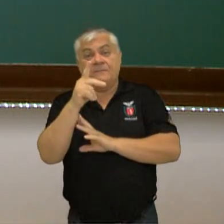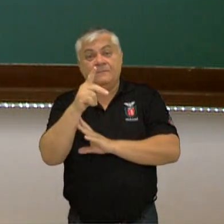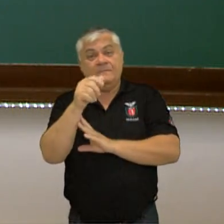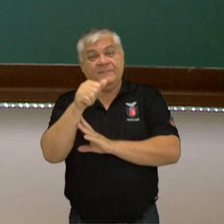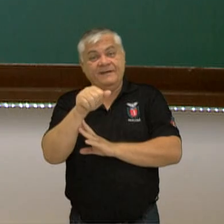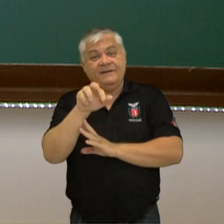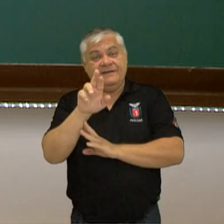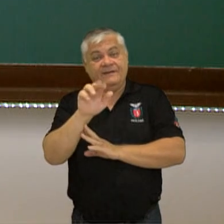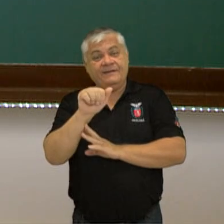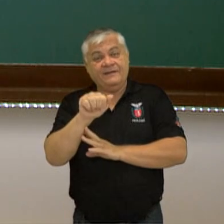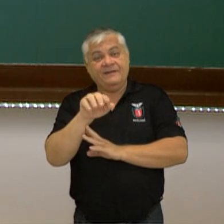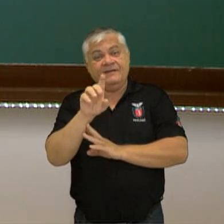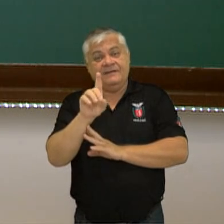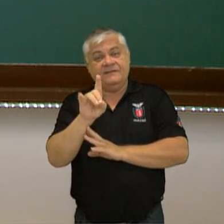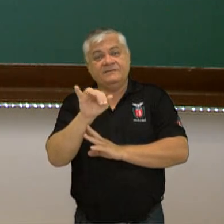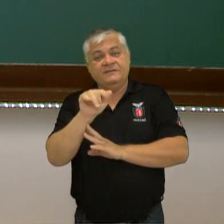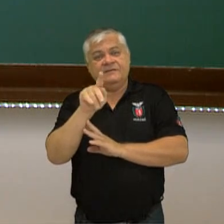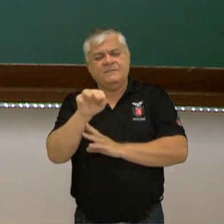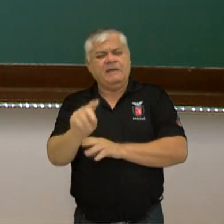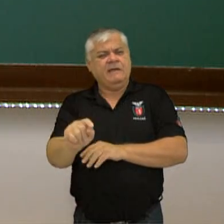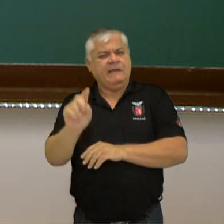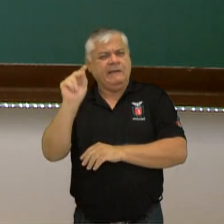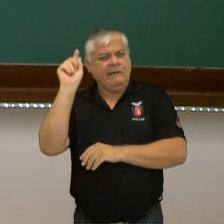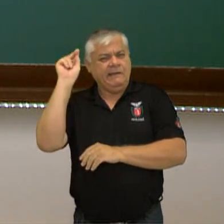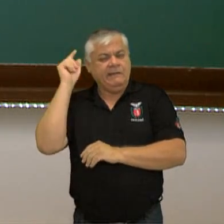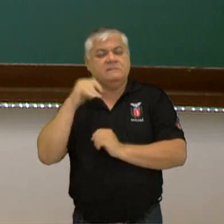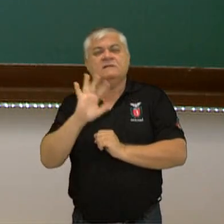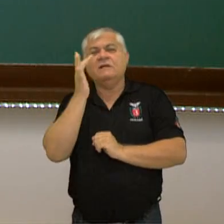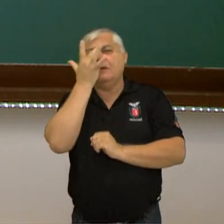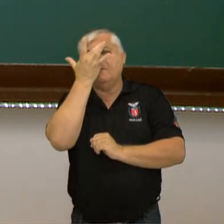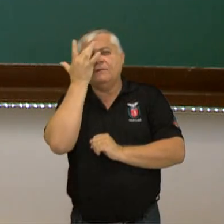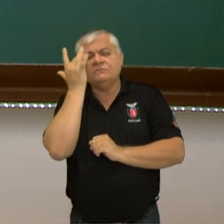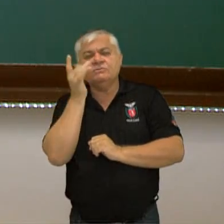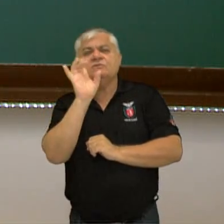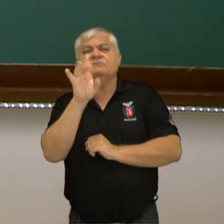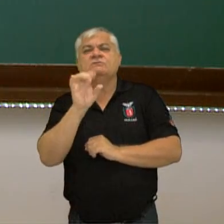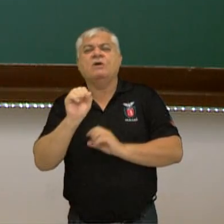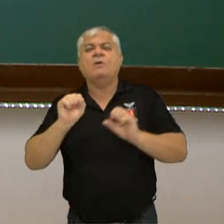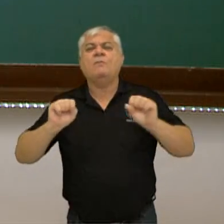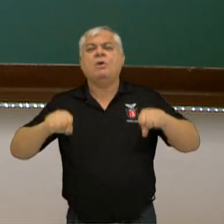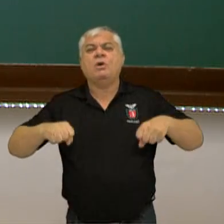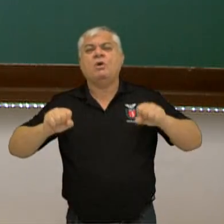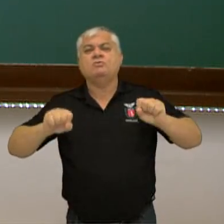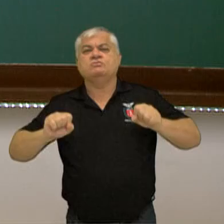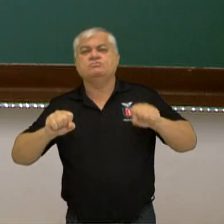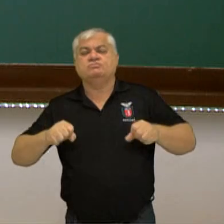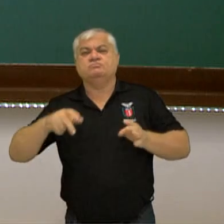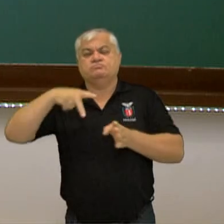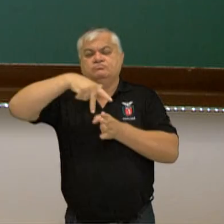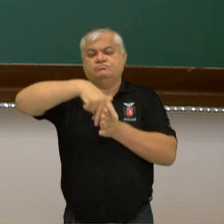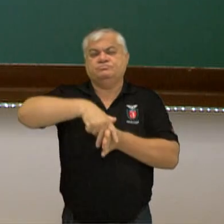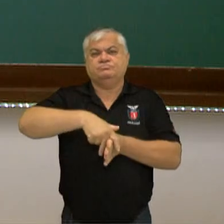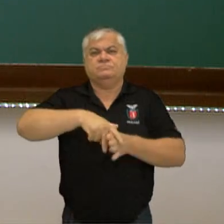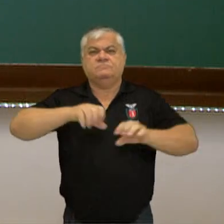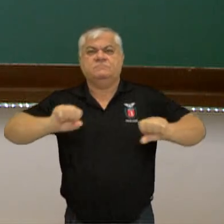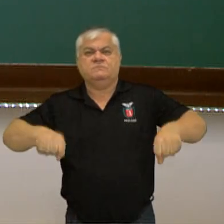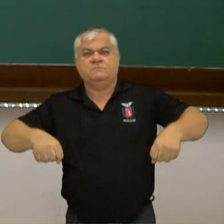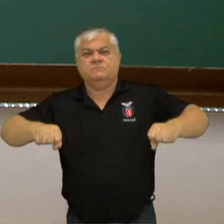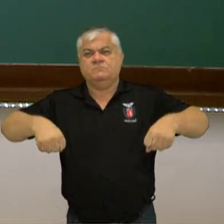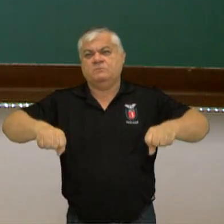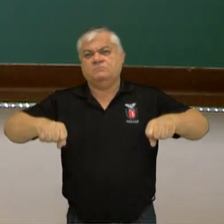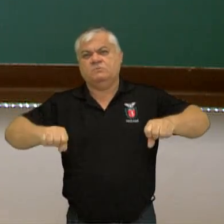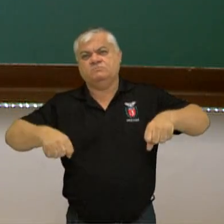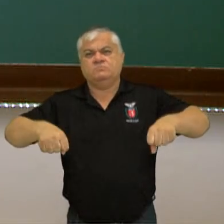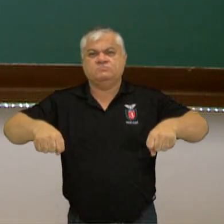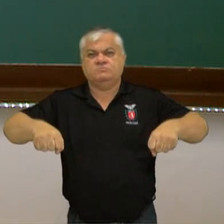importante. Antigamente, as pessoas andavam em motocicletas montados, como quem monta numa